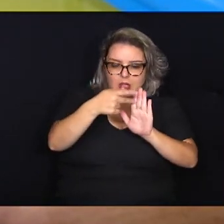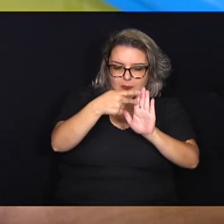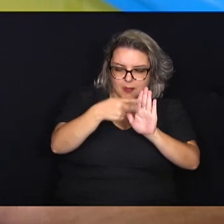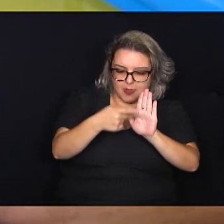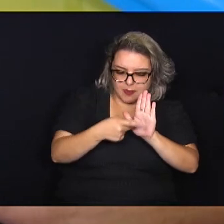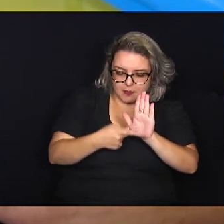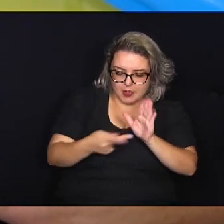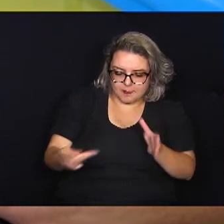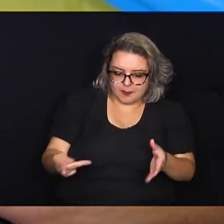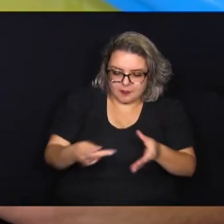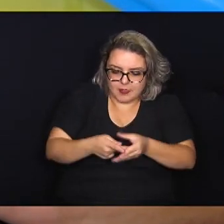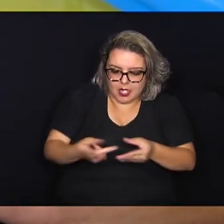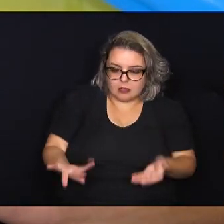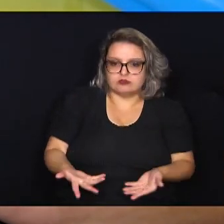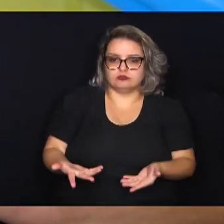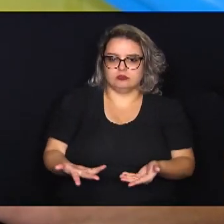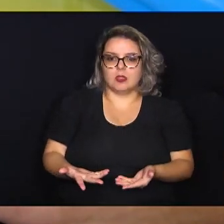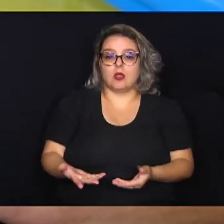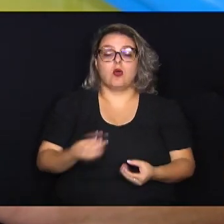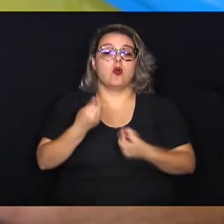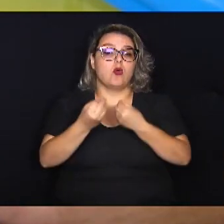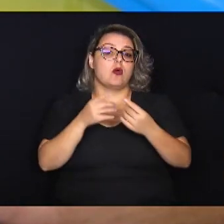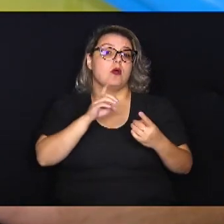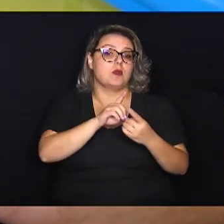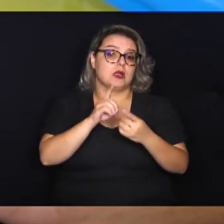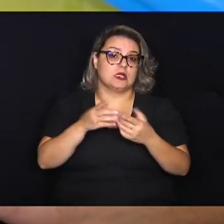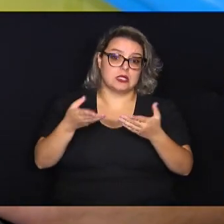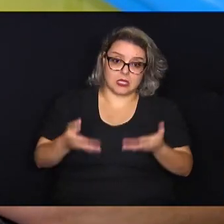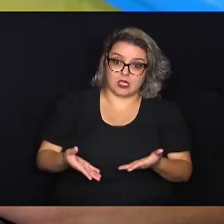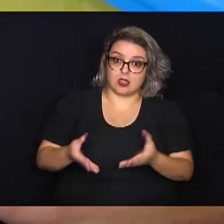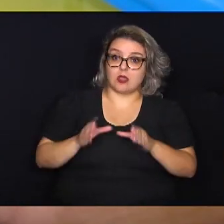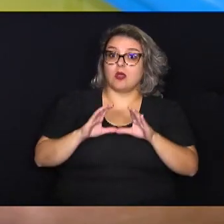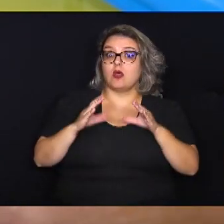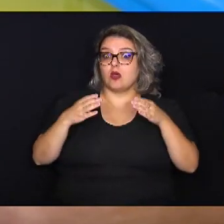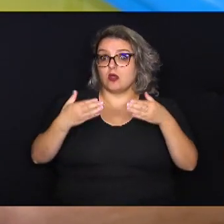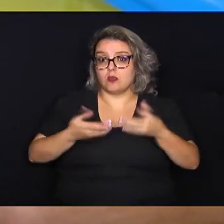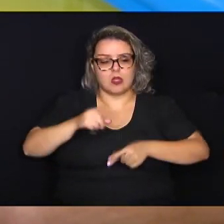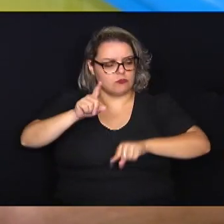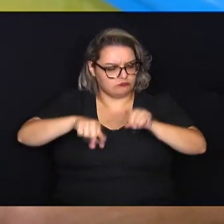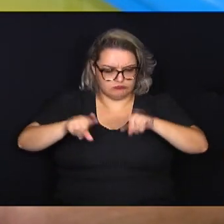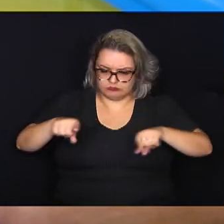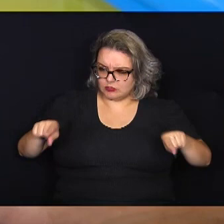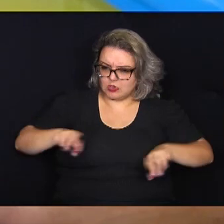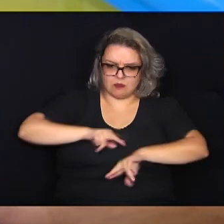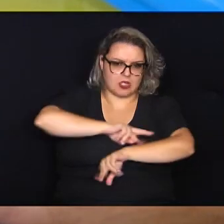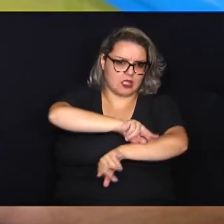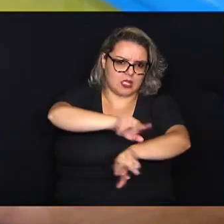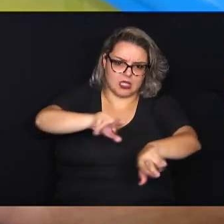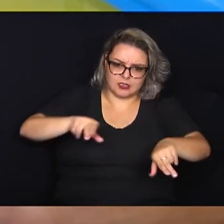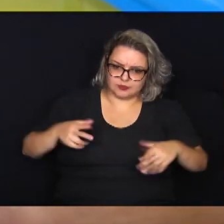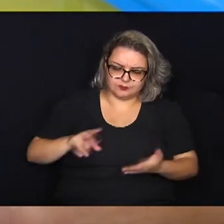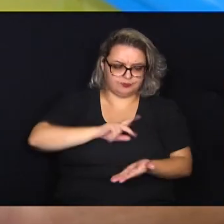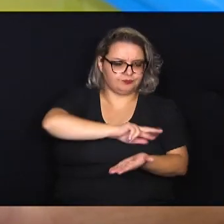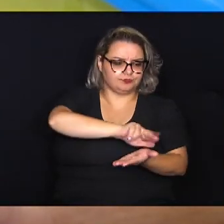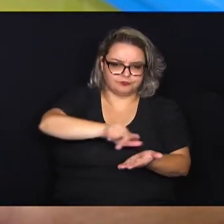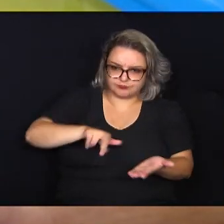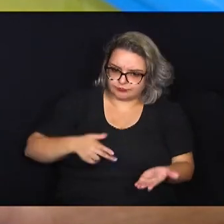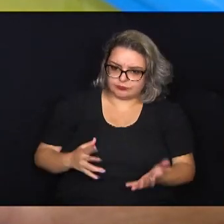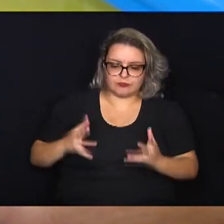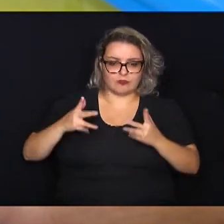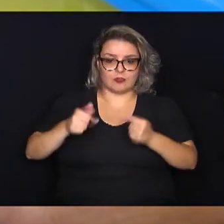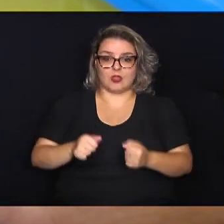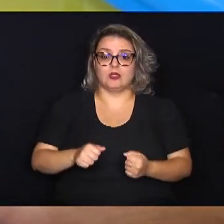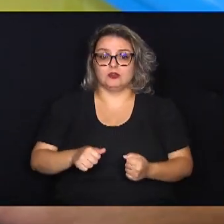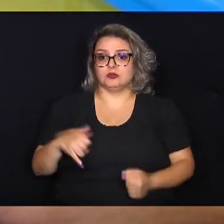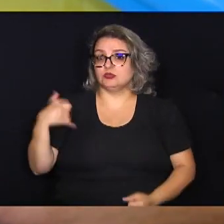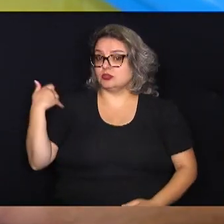como é atender aqui. É uma comunidade bem diversa, né? Atendemos todas as